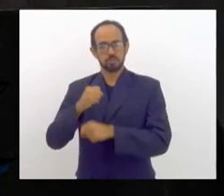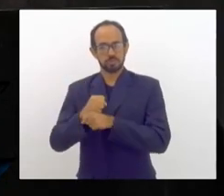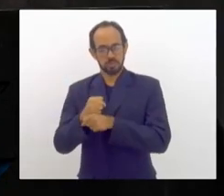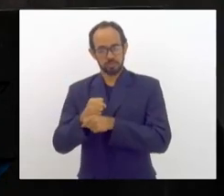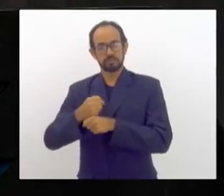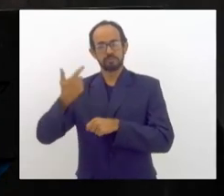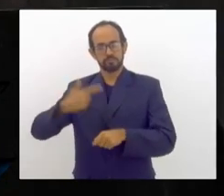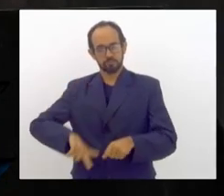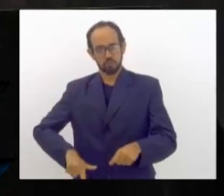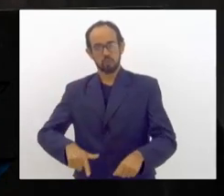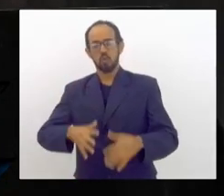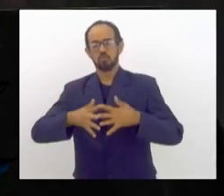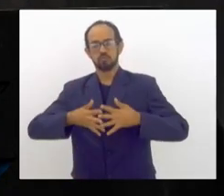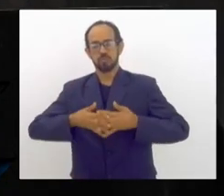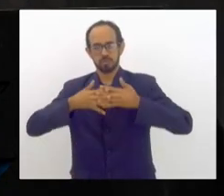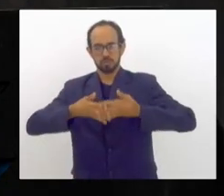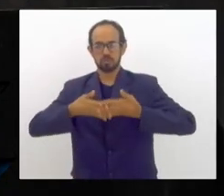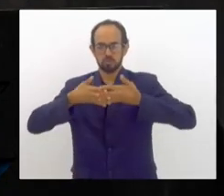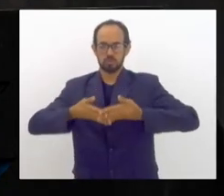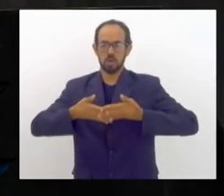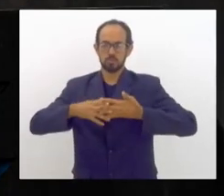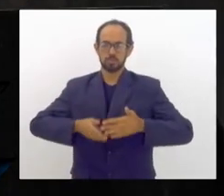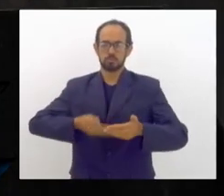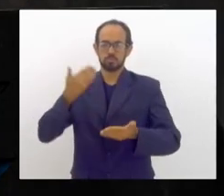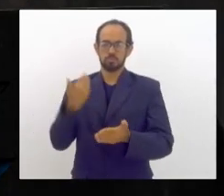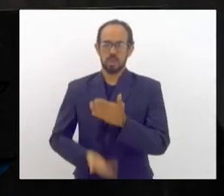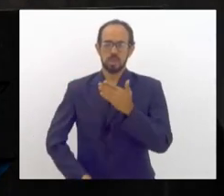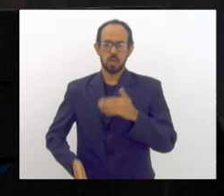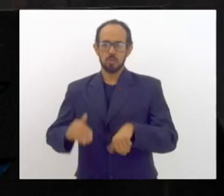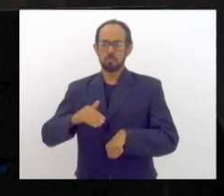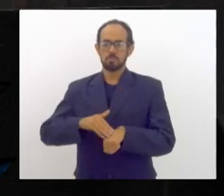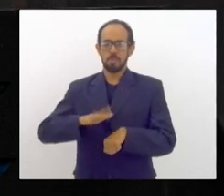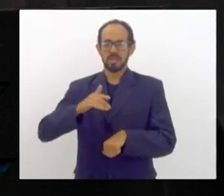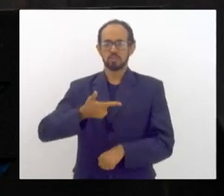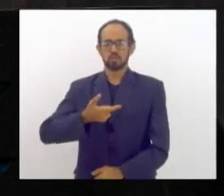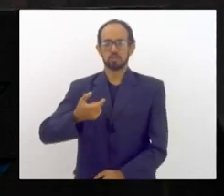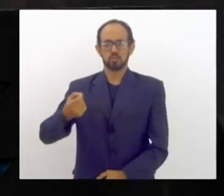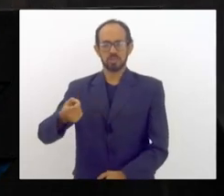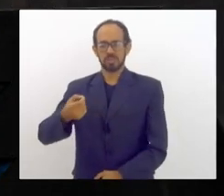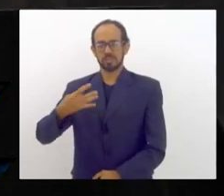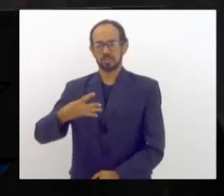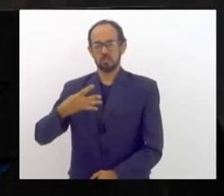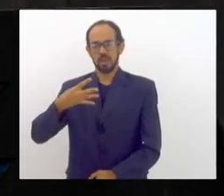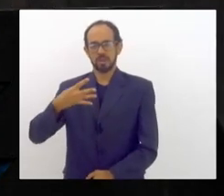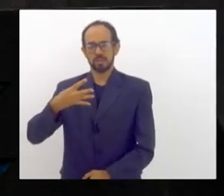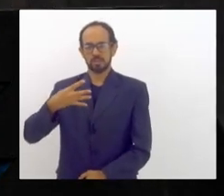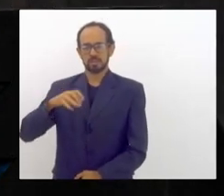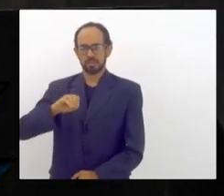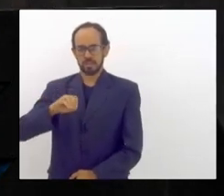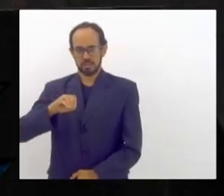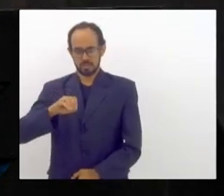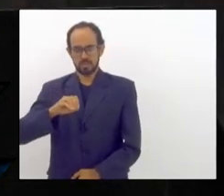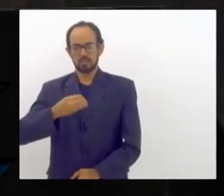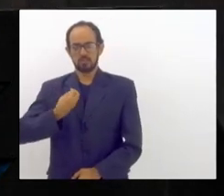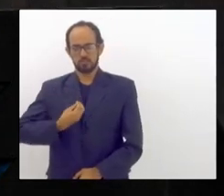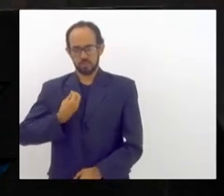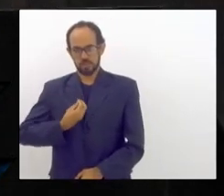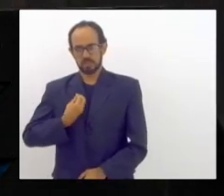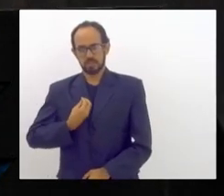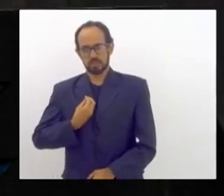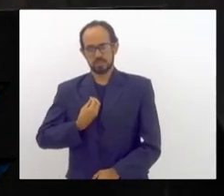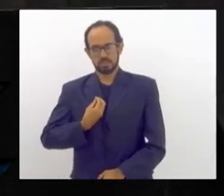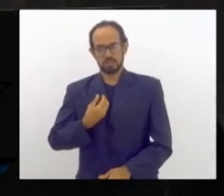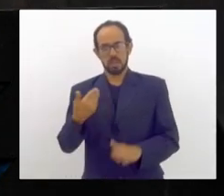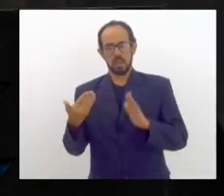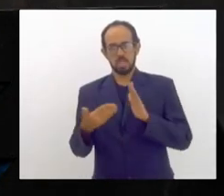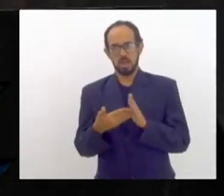cidade é abatida, perdendo mais de 240 vidas. Sendo que até